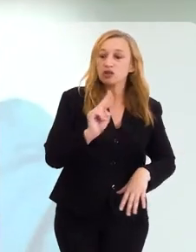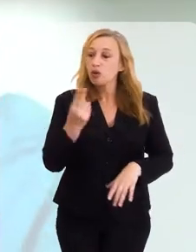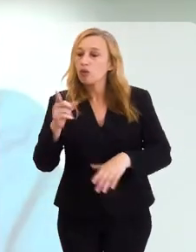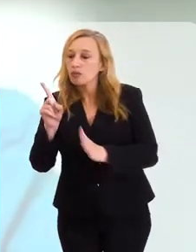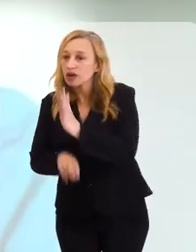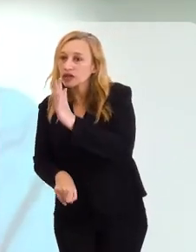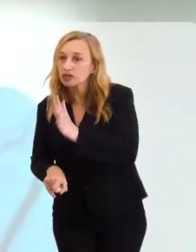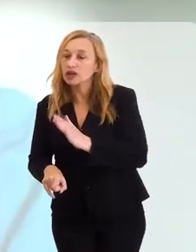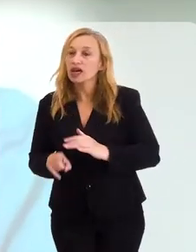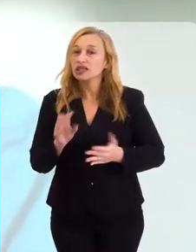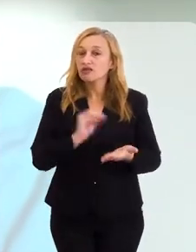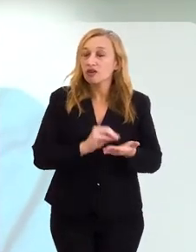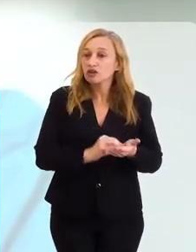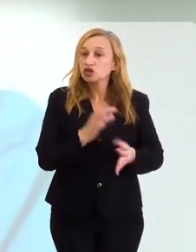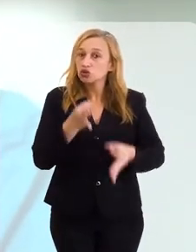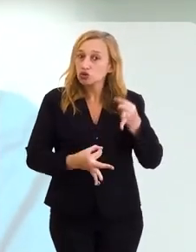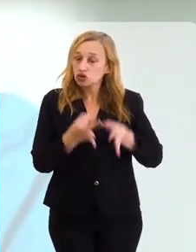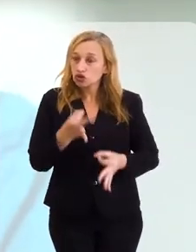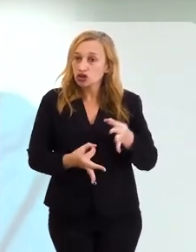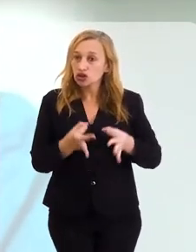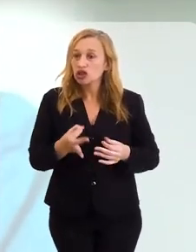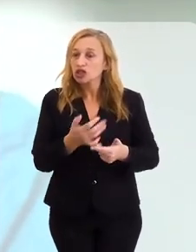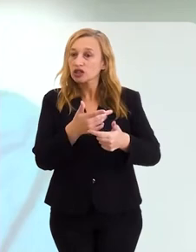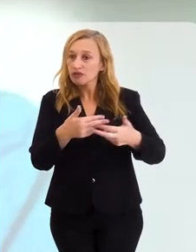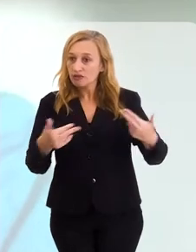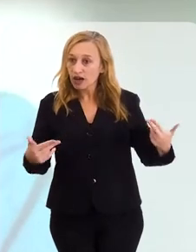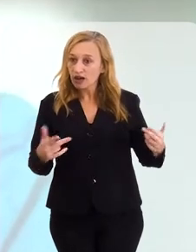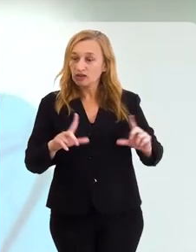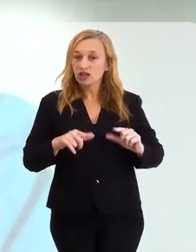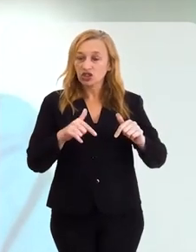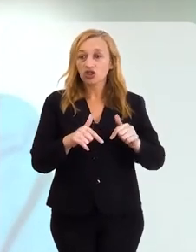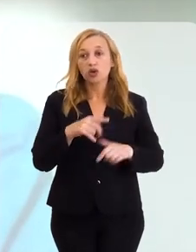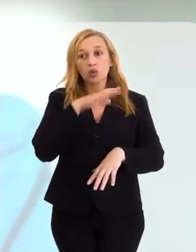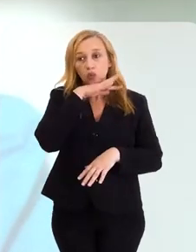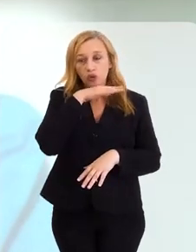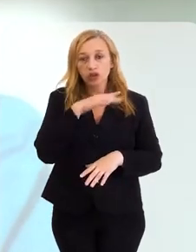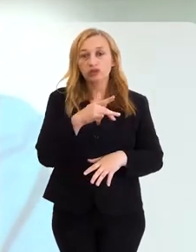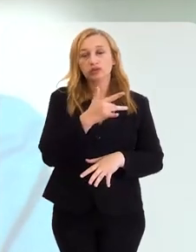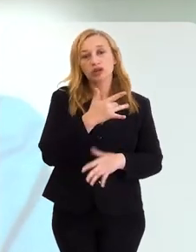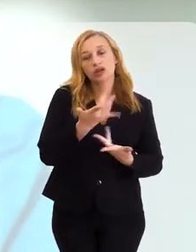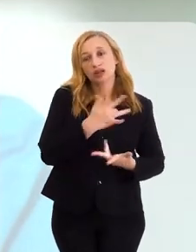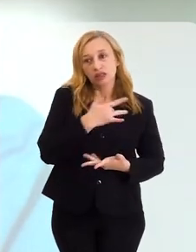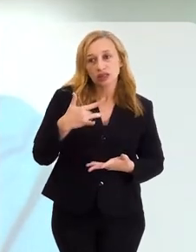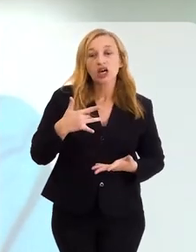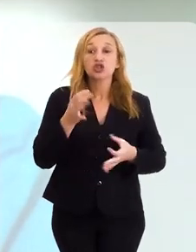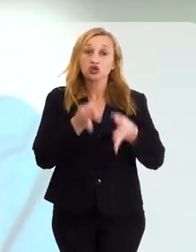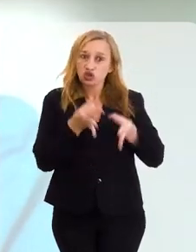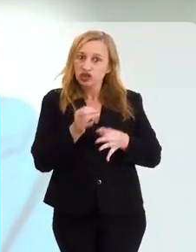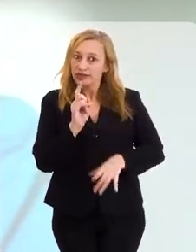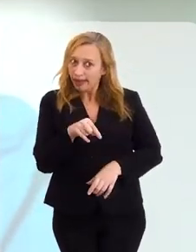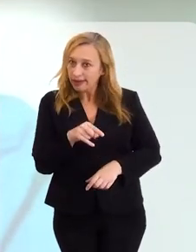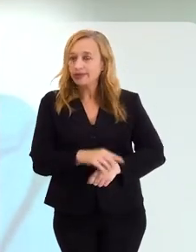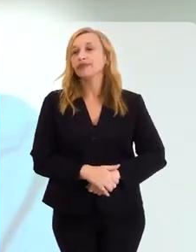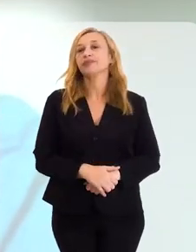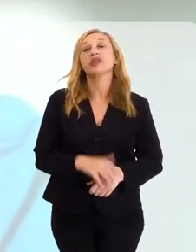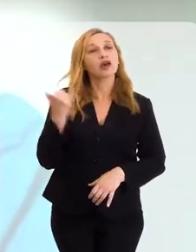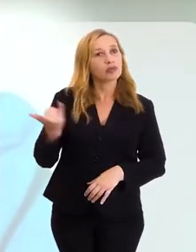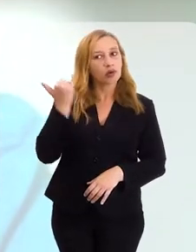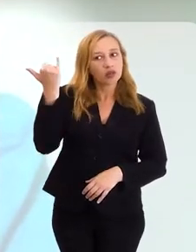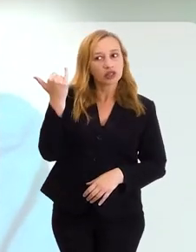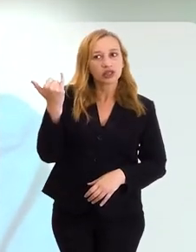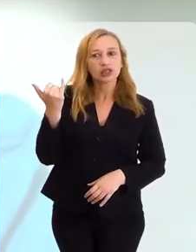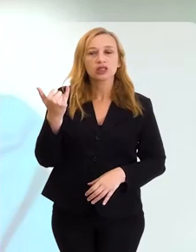está trabalhando menos do que quem. E essa injustiça, ela tem vários efeitos negativos sobre a saúde.